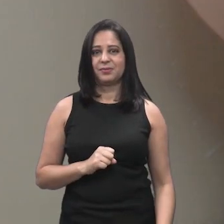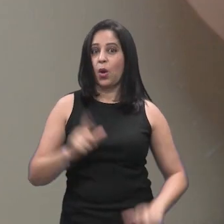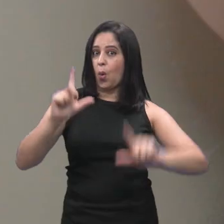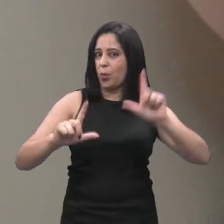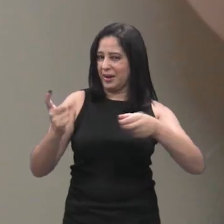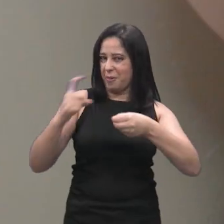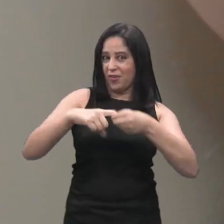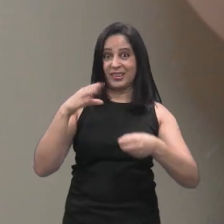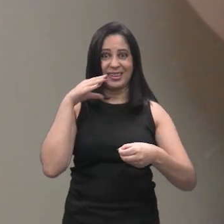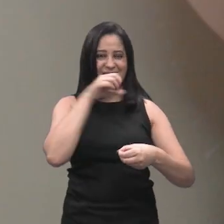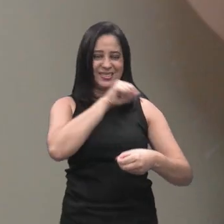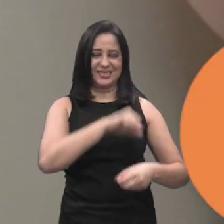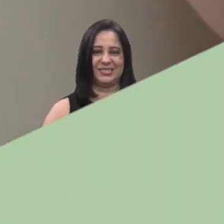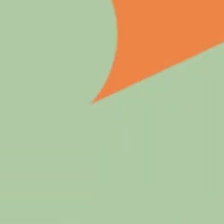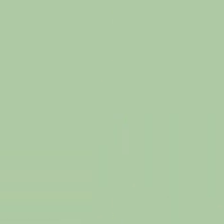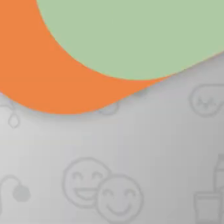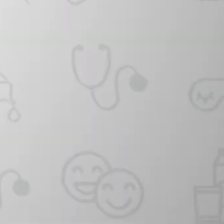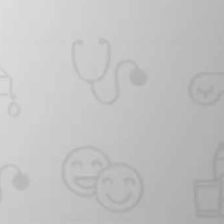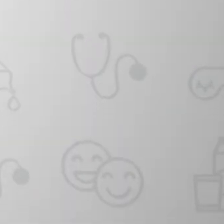arterial. Voltamos já!